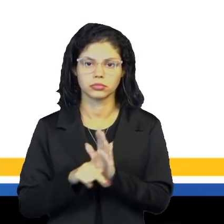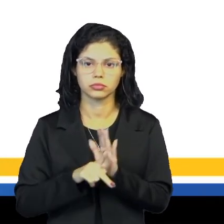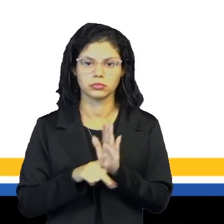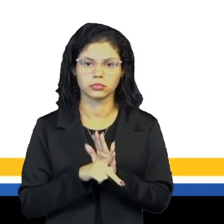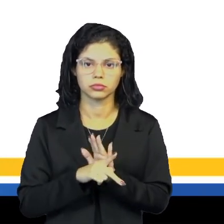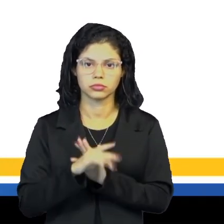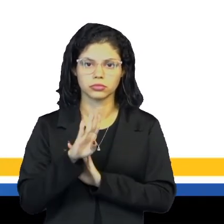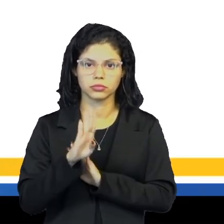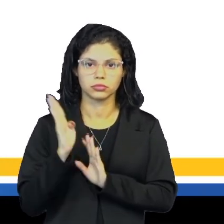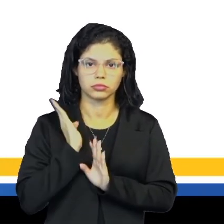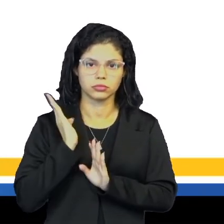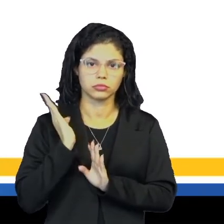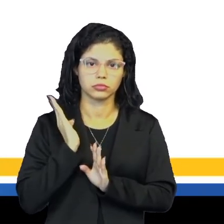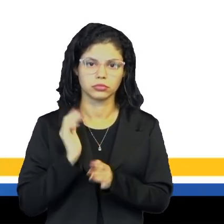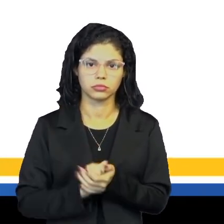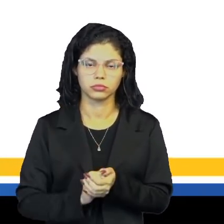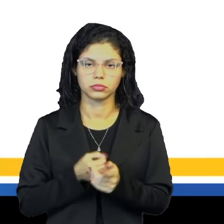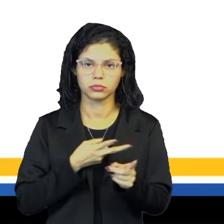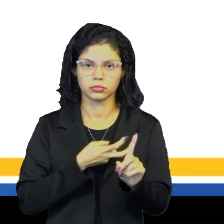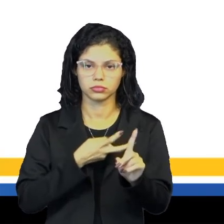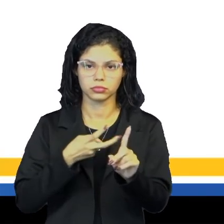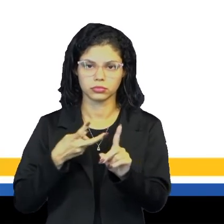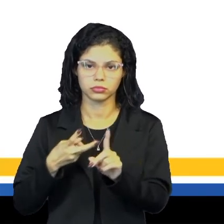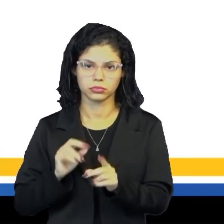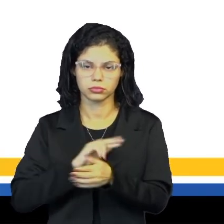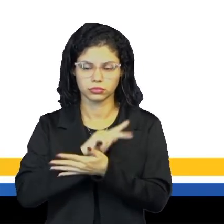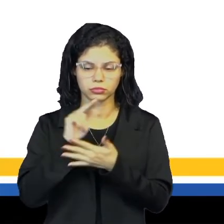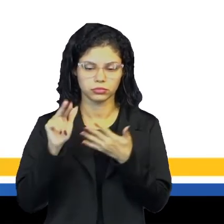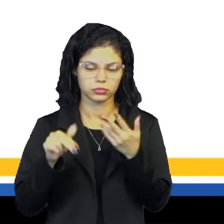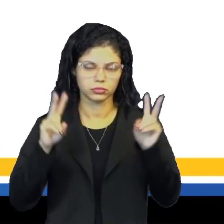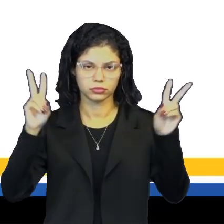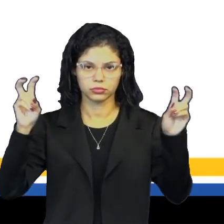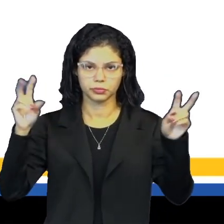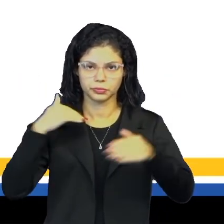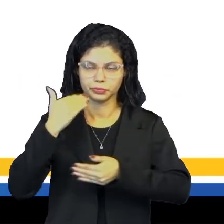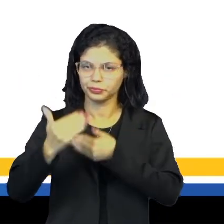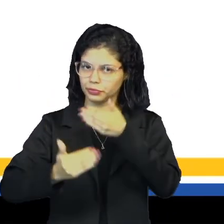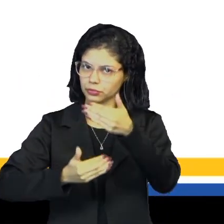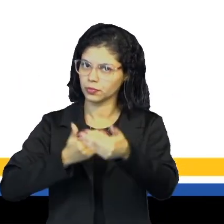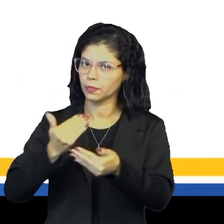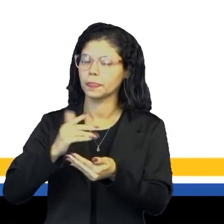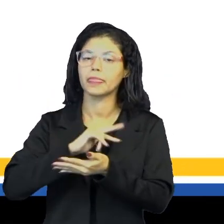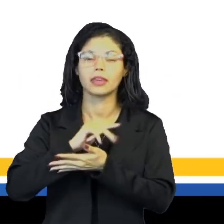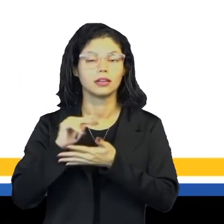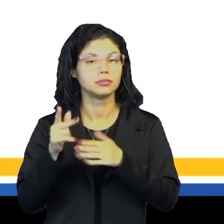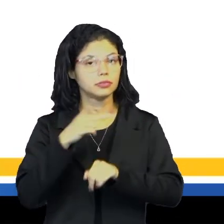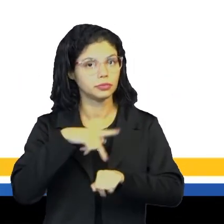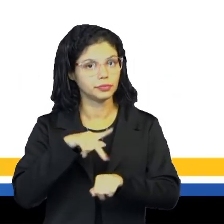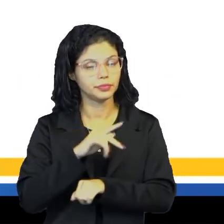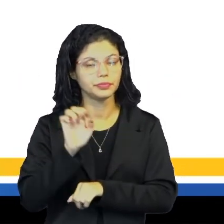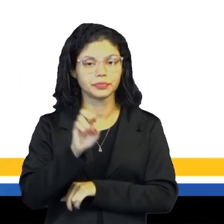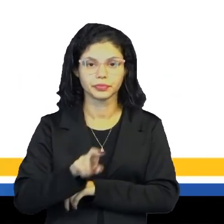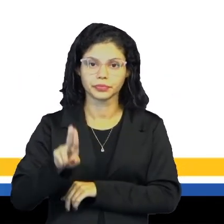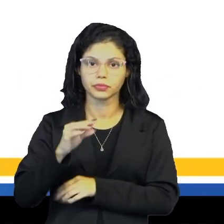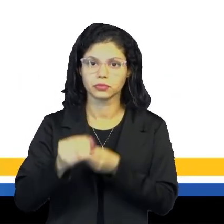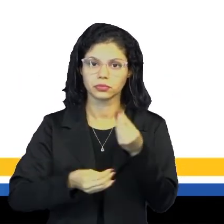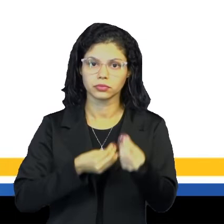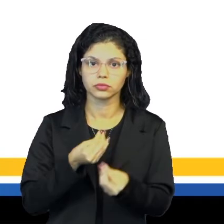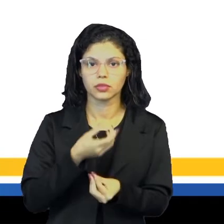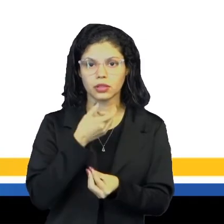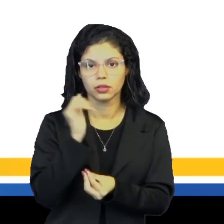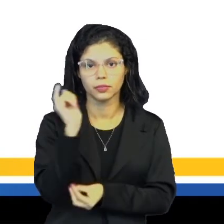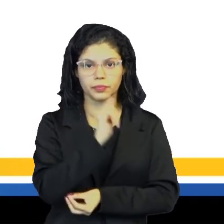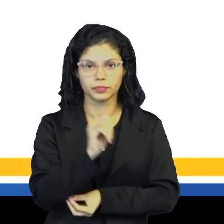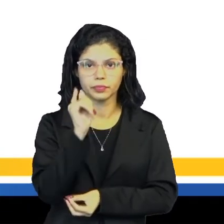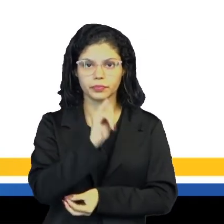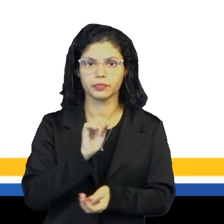burlesco, e na exploração de variados temas. Se desenvolveu em diversos países europeus, como a